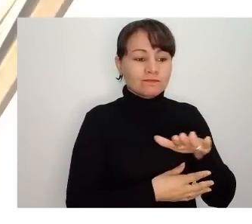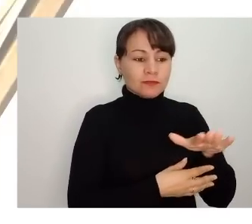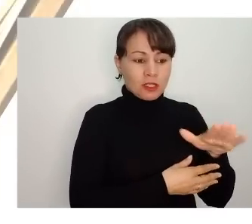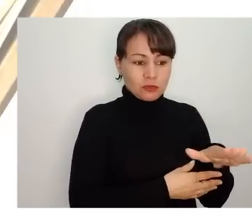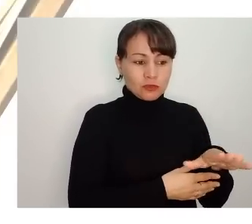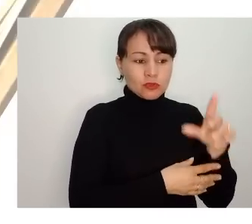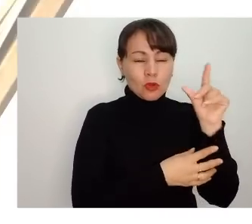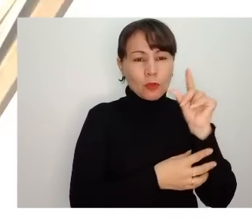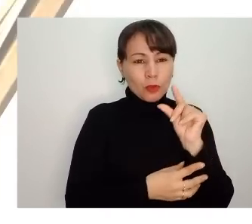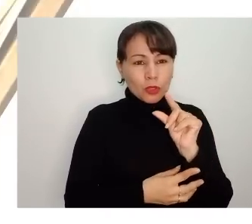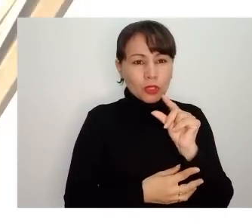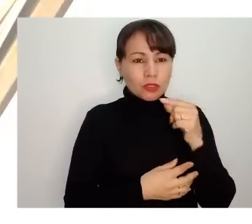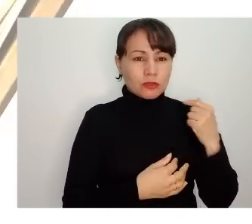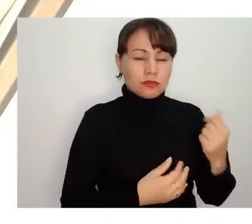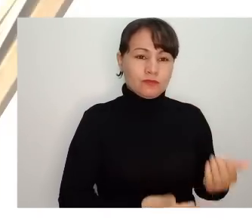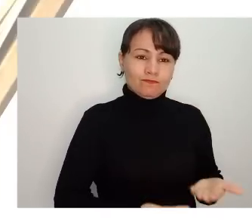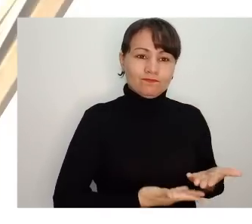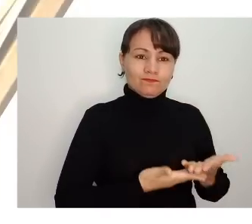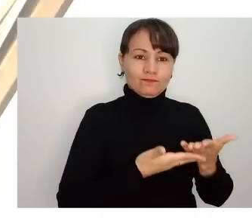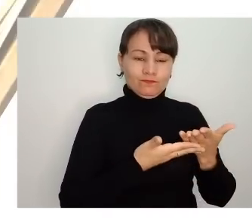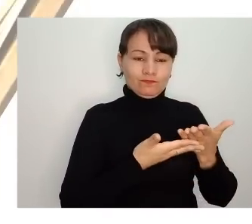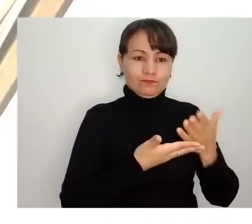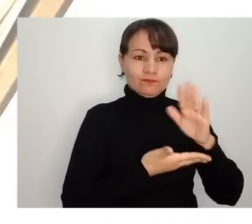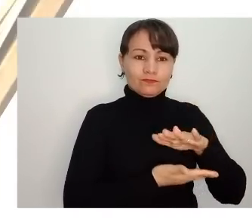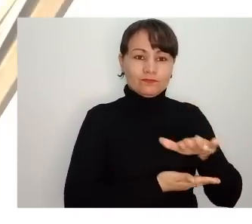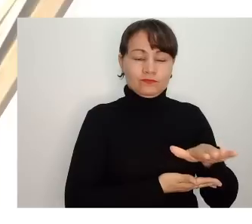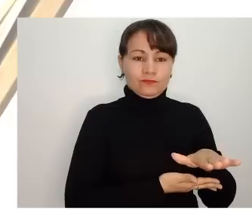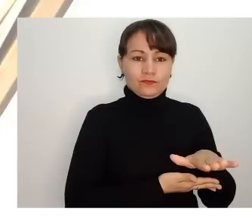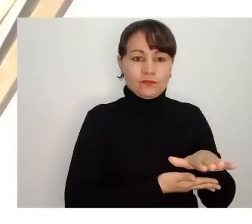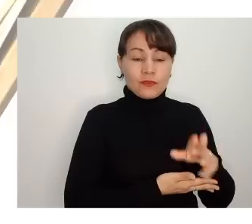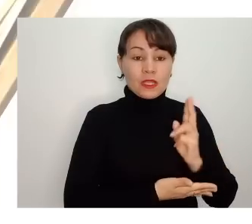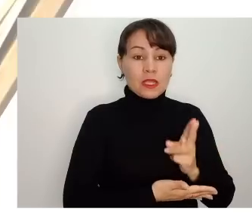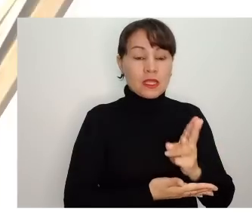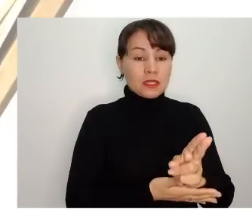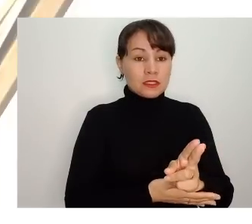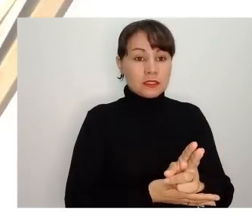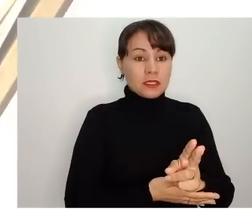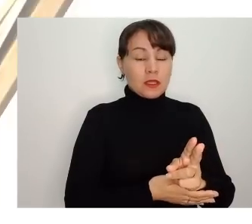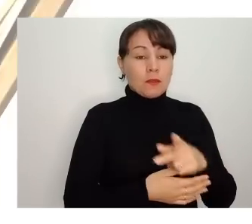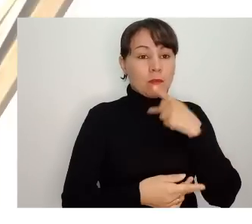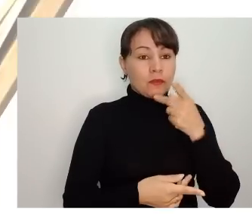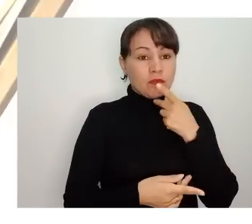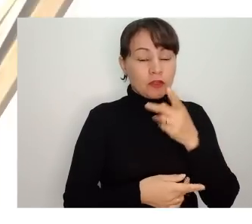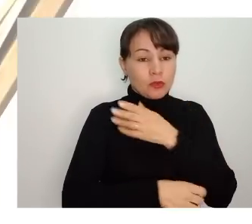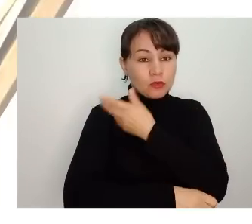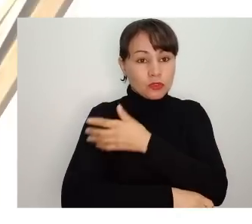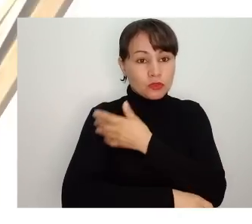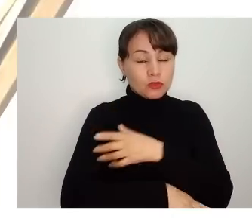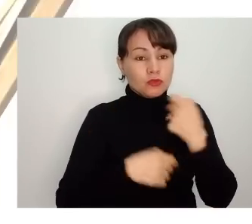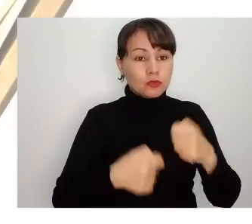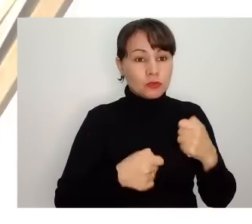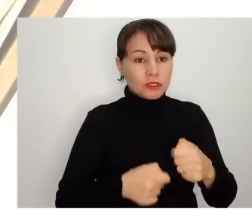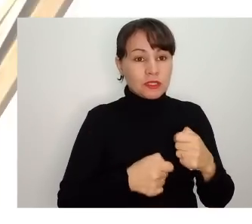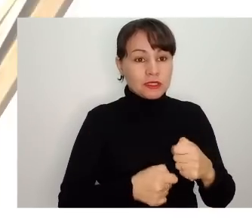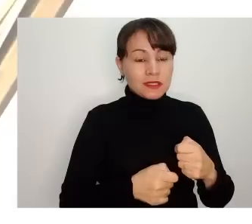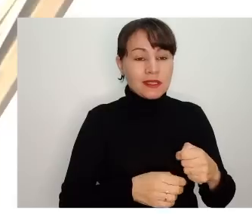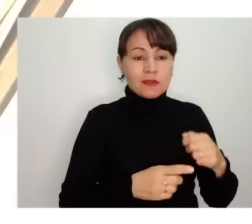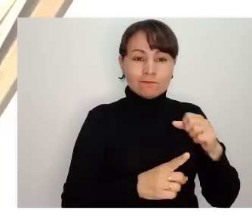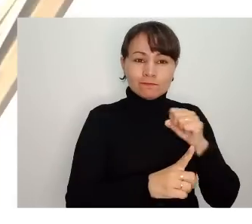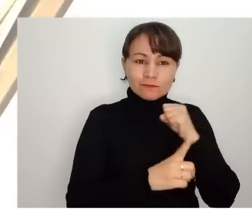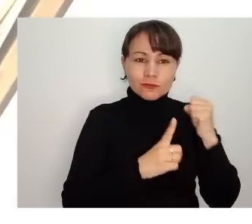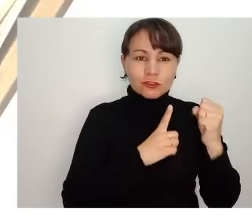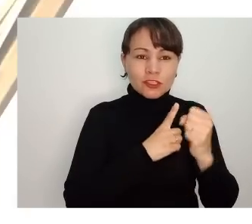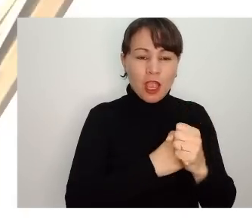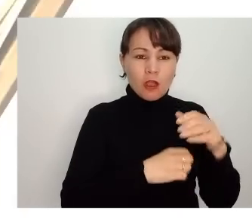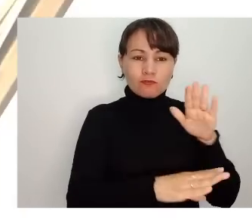alunos e pouquíssimos estudantes. E ele sempre defendeu que o estudo ele precisa ser